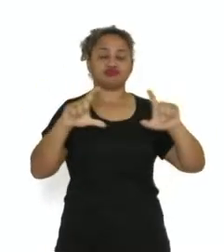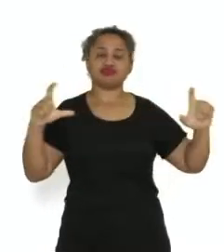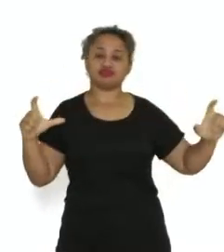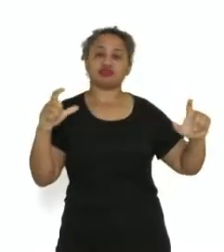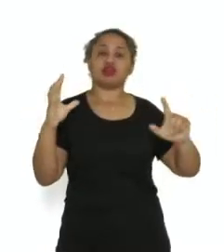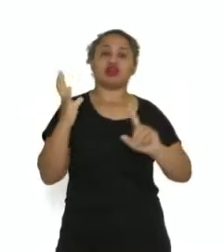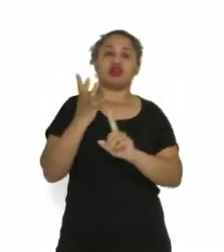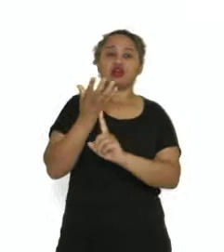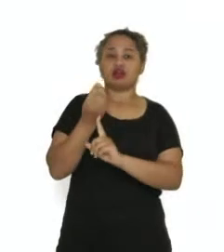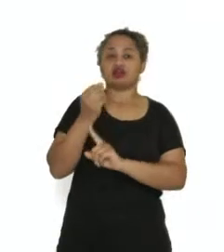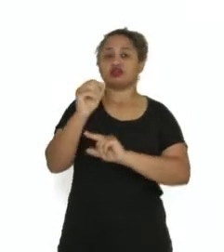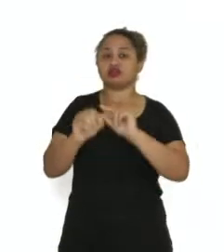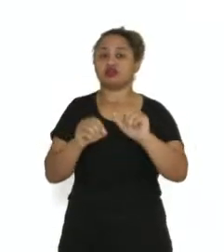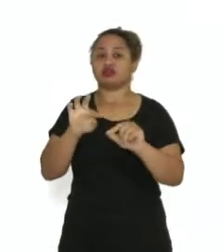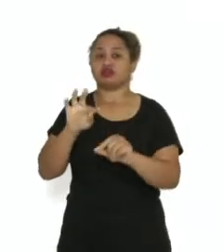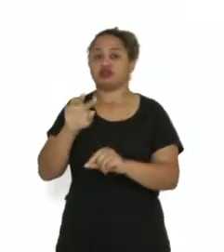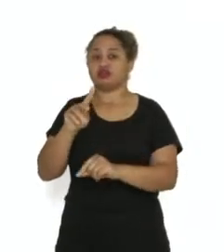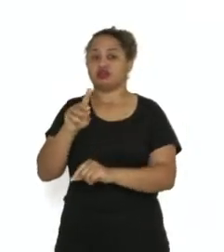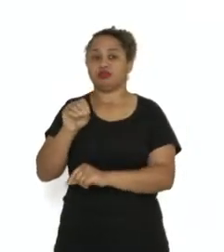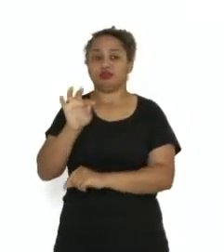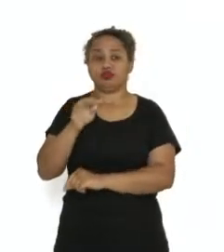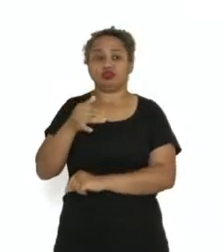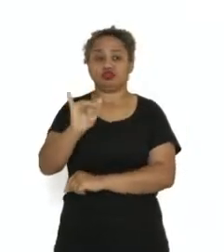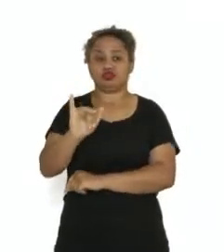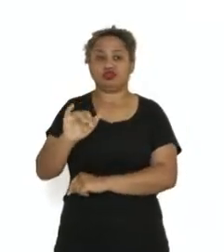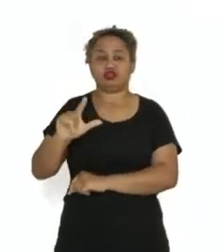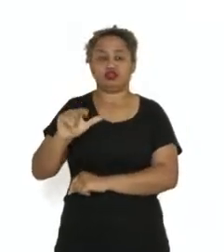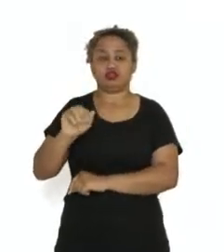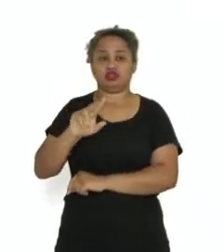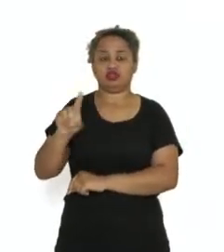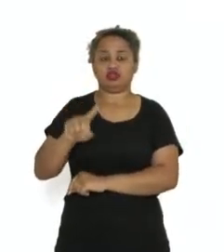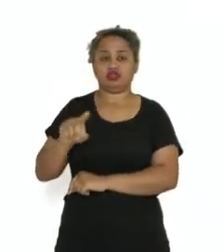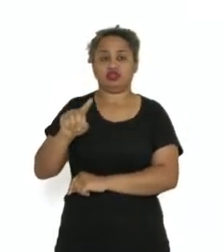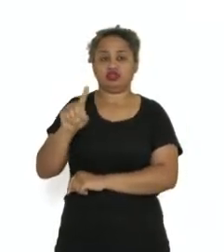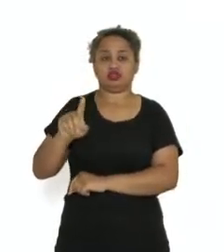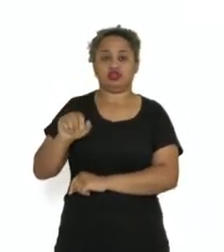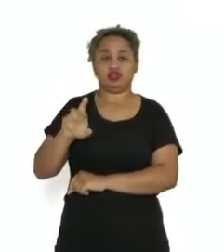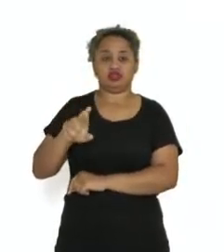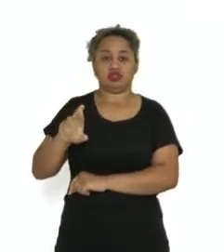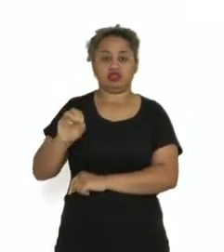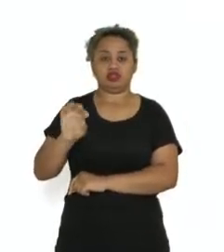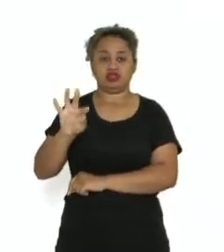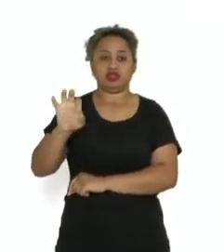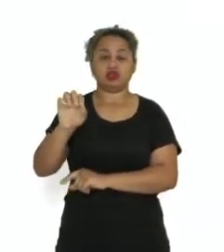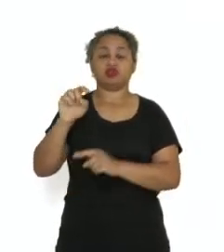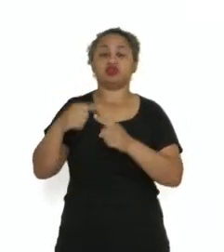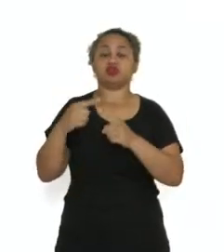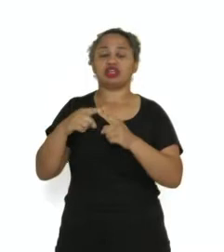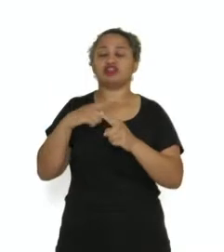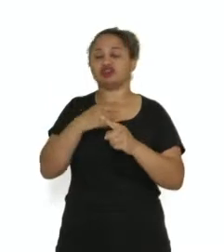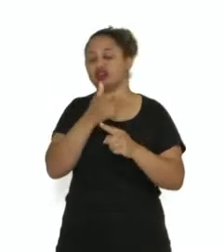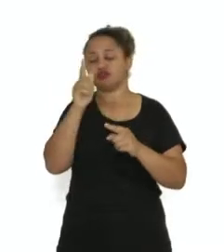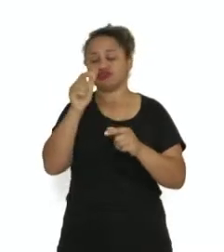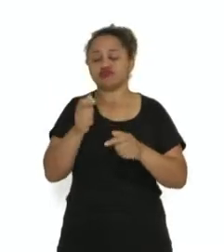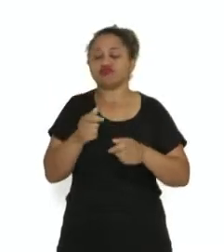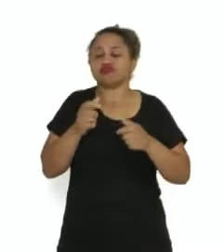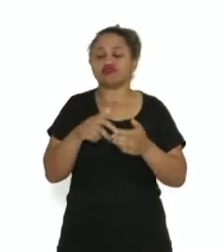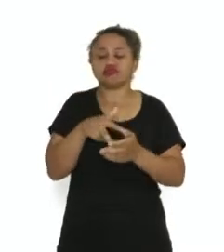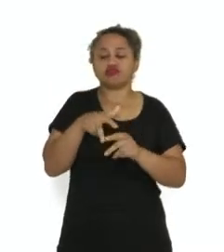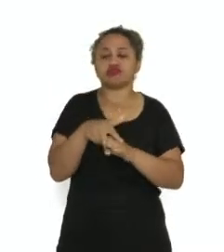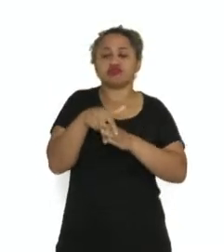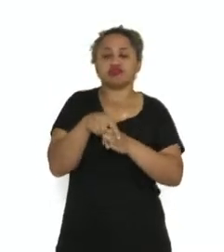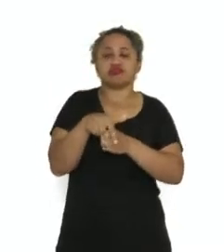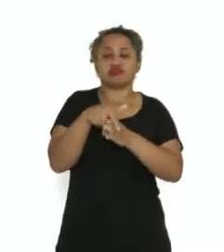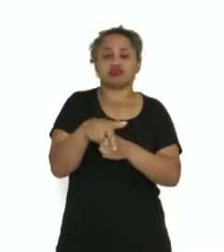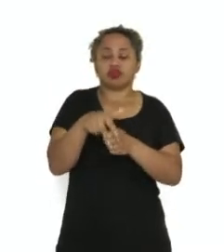artista Poti Lazarotto, né? O monumento ao tropeiro, né? O tropeiro passa e vai colonizando o Paraná, né?